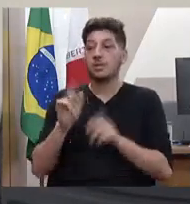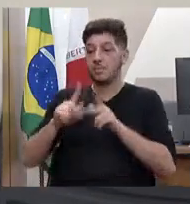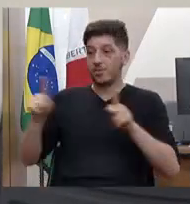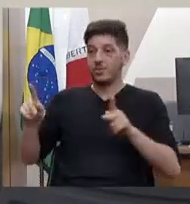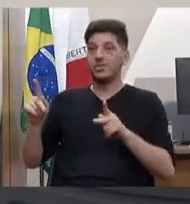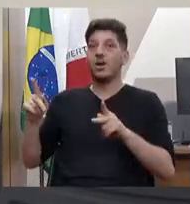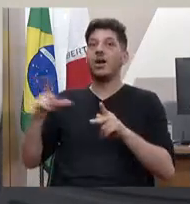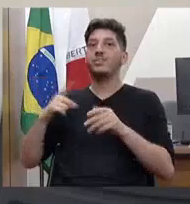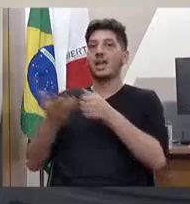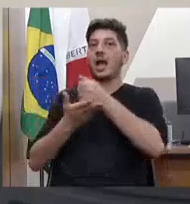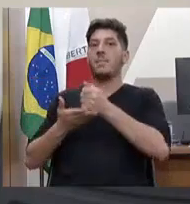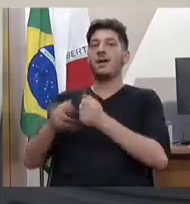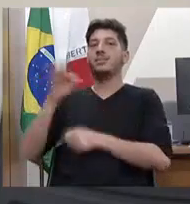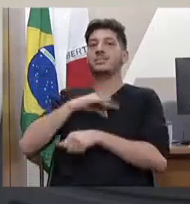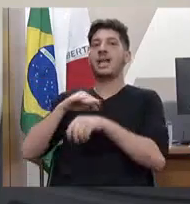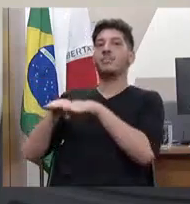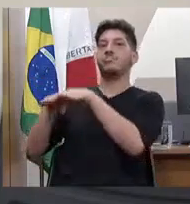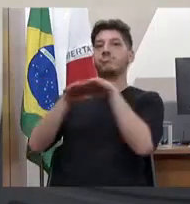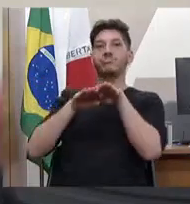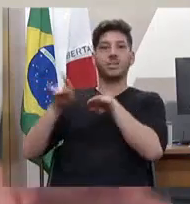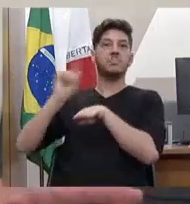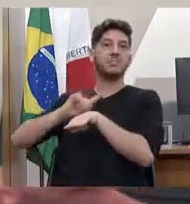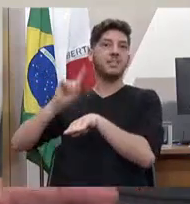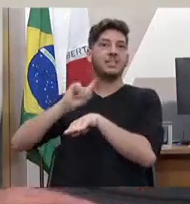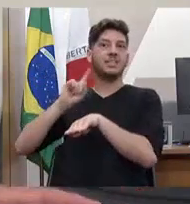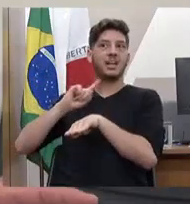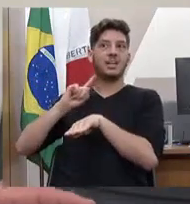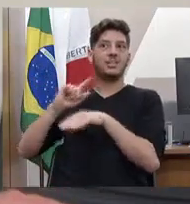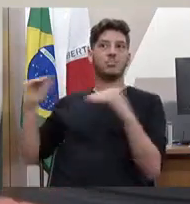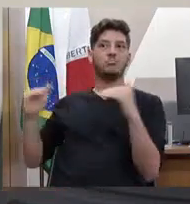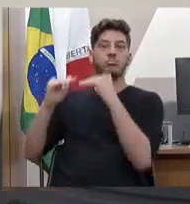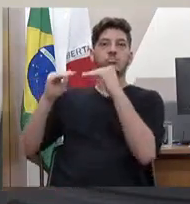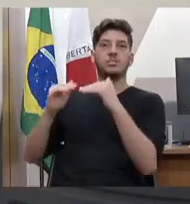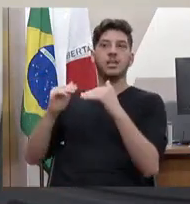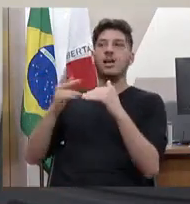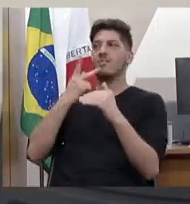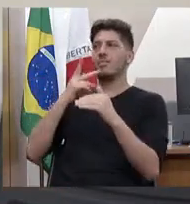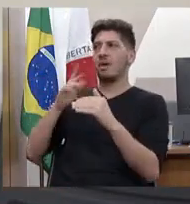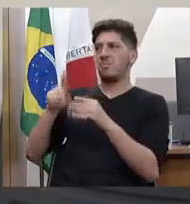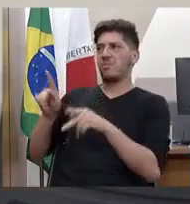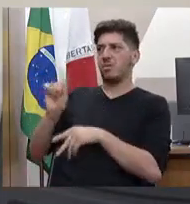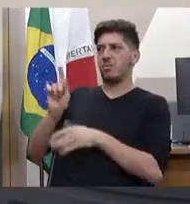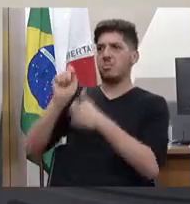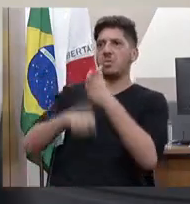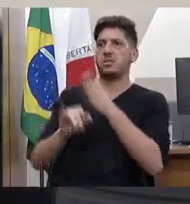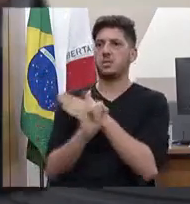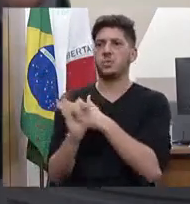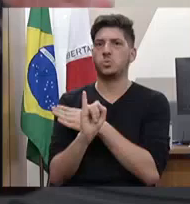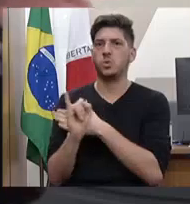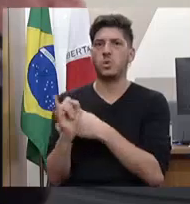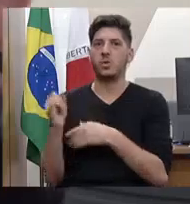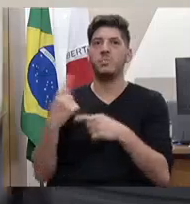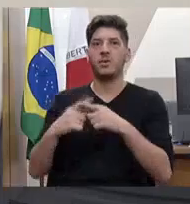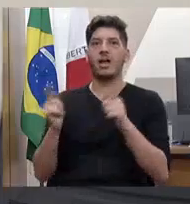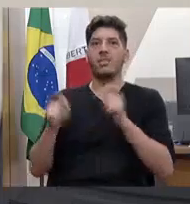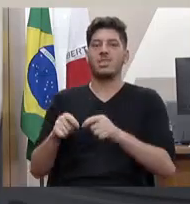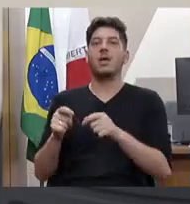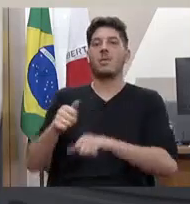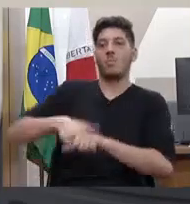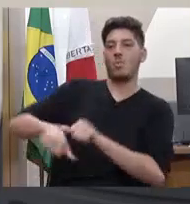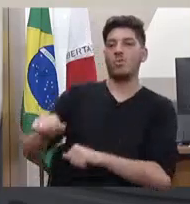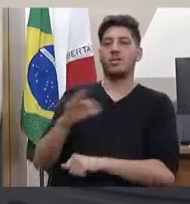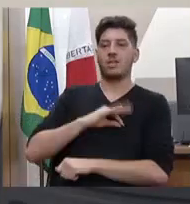Sindicato dos Professores de Minas Gerais então ele contrata como instrutor para fugir do piso foram três escolas tá aumentando